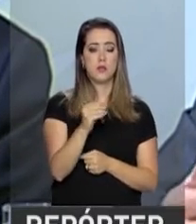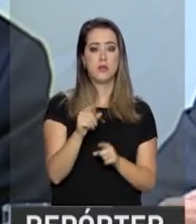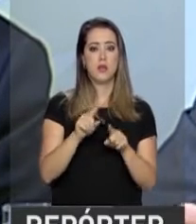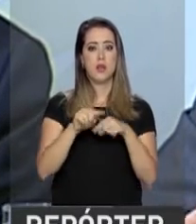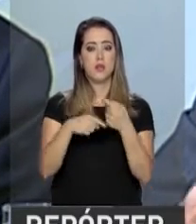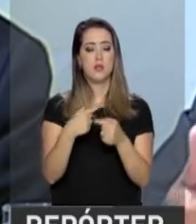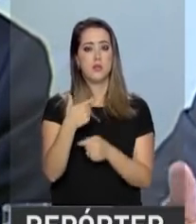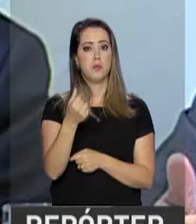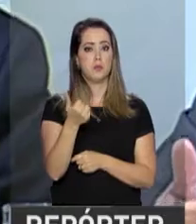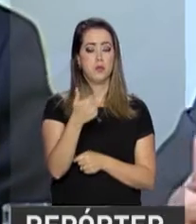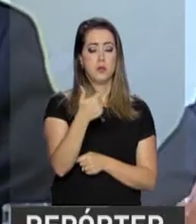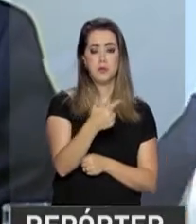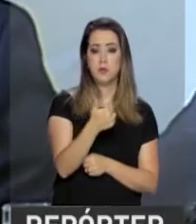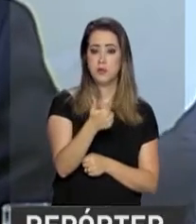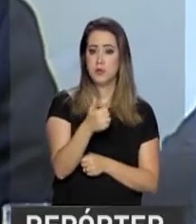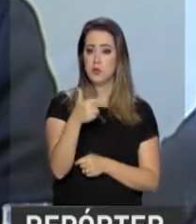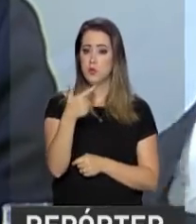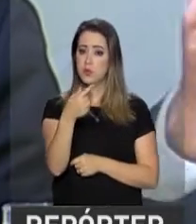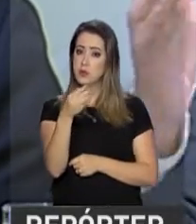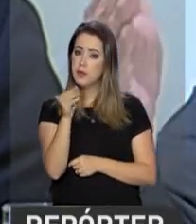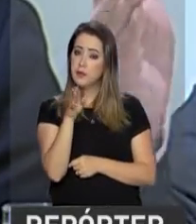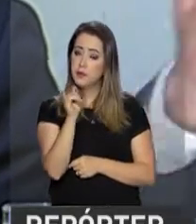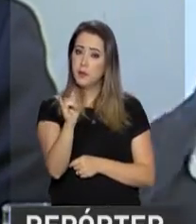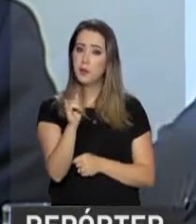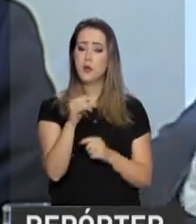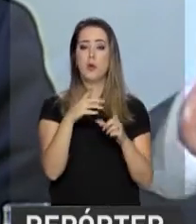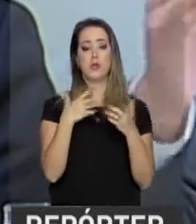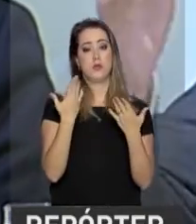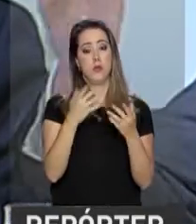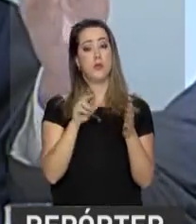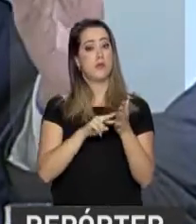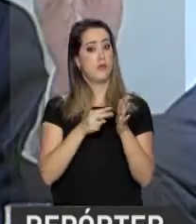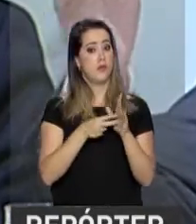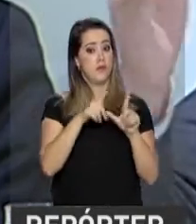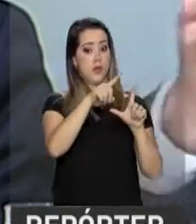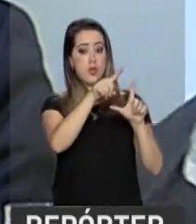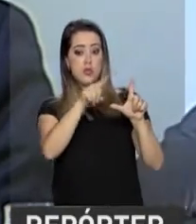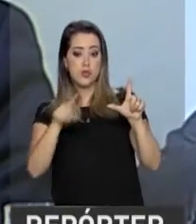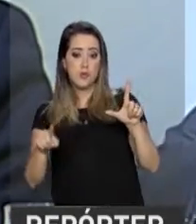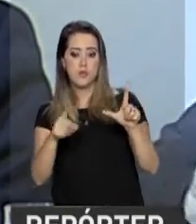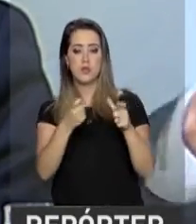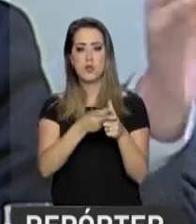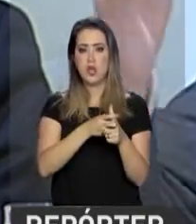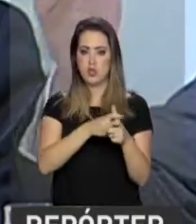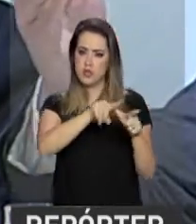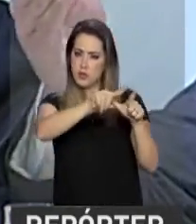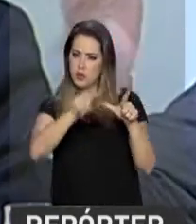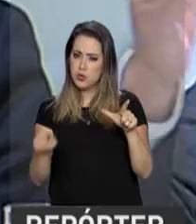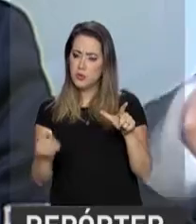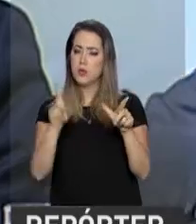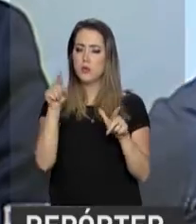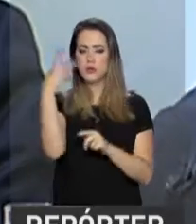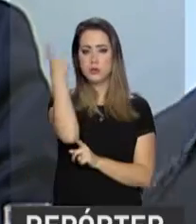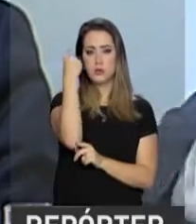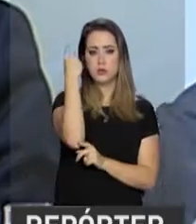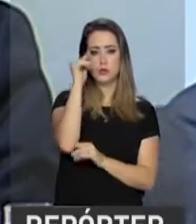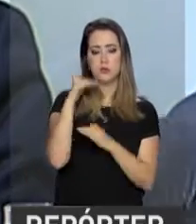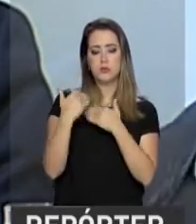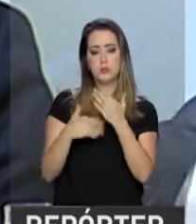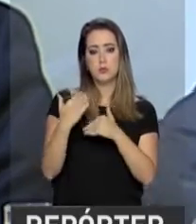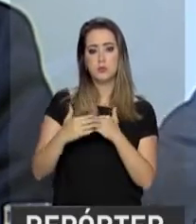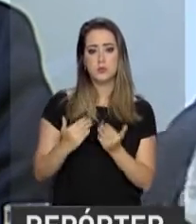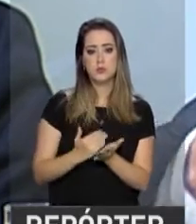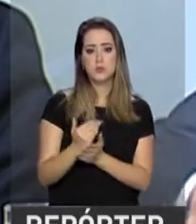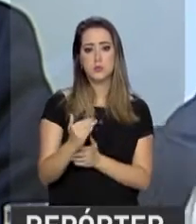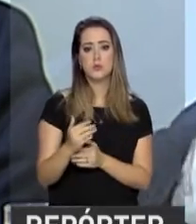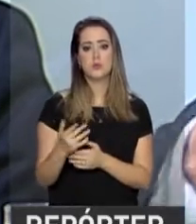de 70 bilhões essa queda ao longo dos próximos exercício é um resultado natural da conduta do